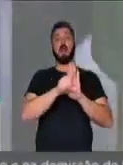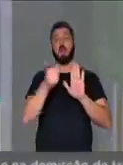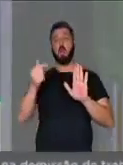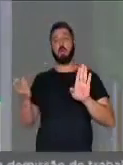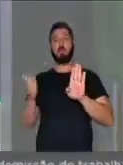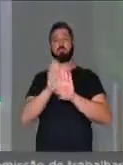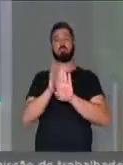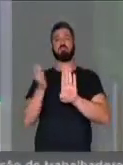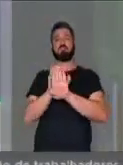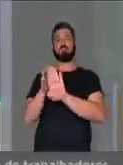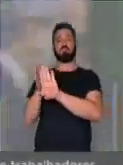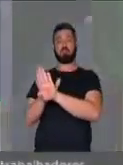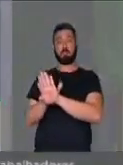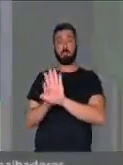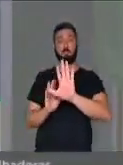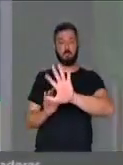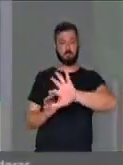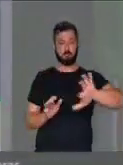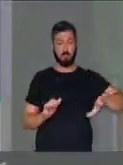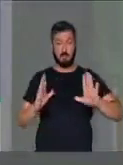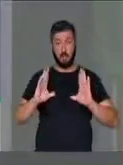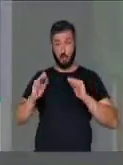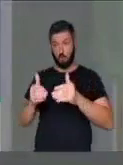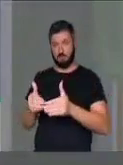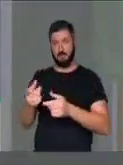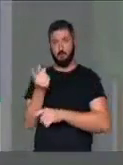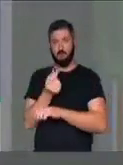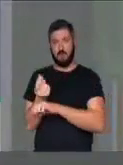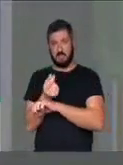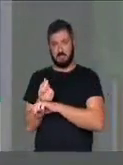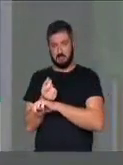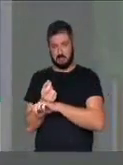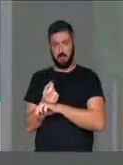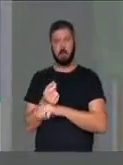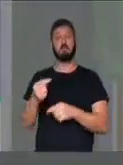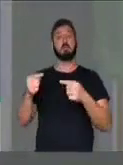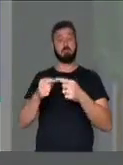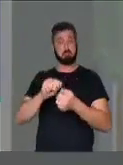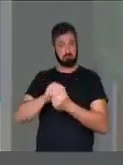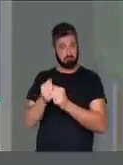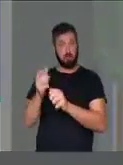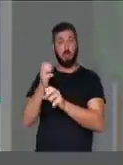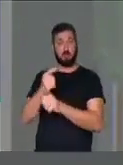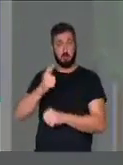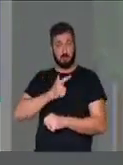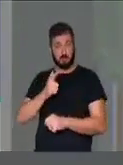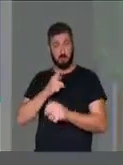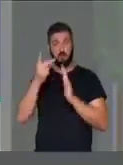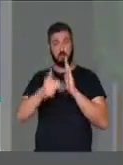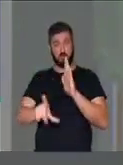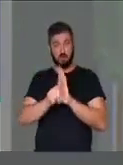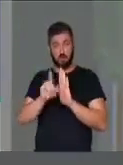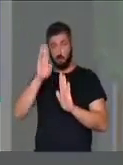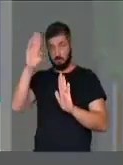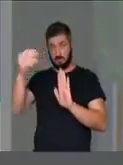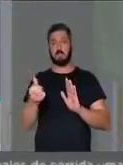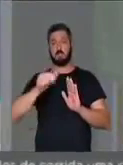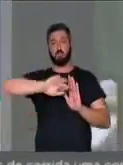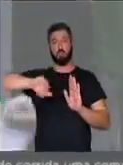analisar quanto ao mérito e à constitucionalidade o projeto de lei ao qual, decorrido o prazo